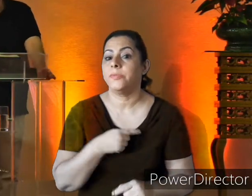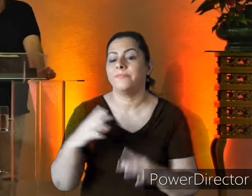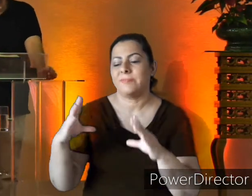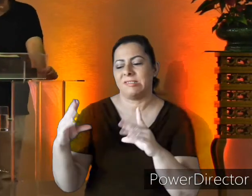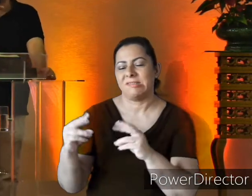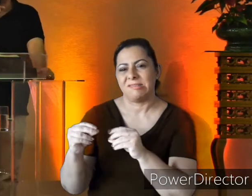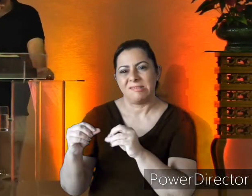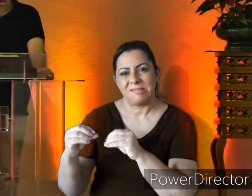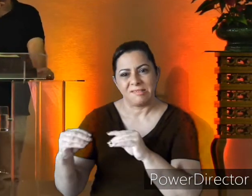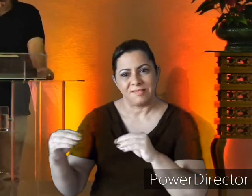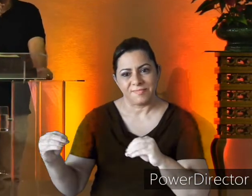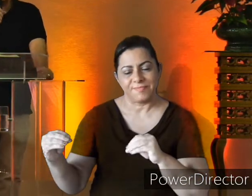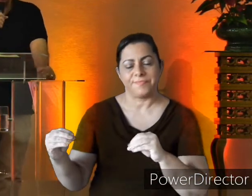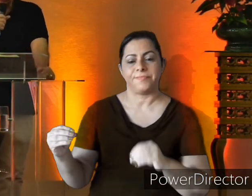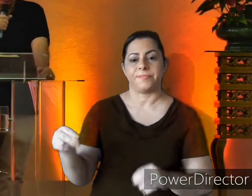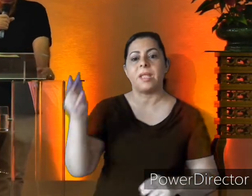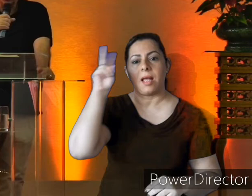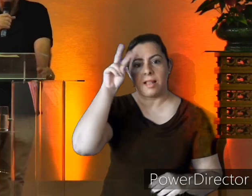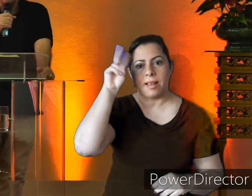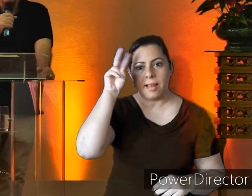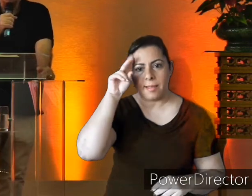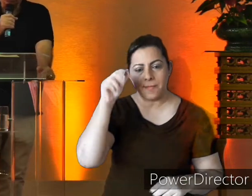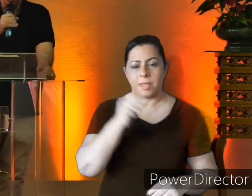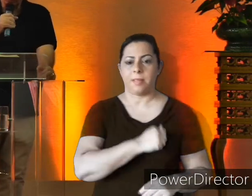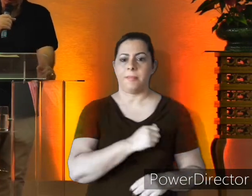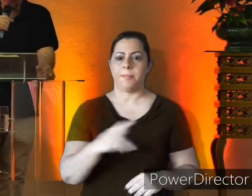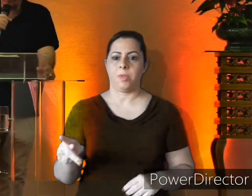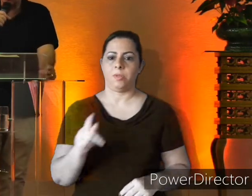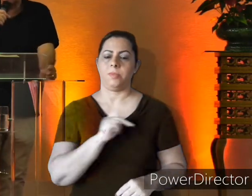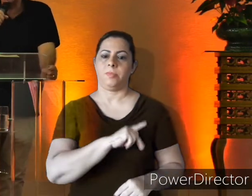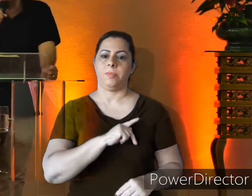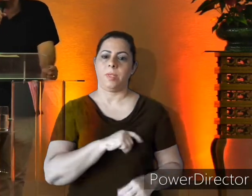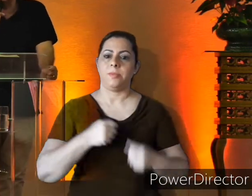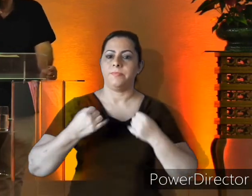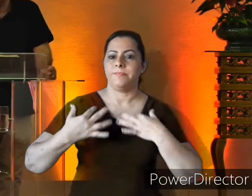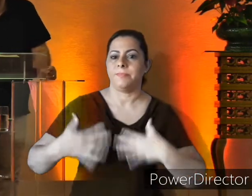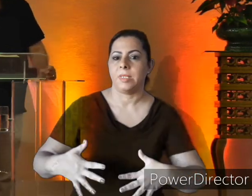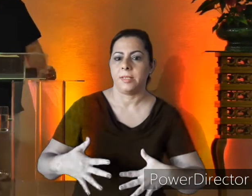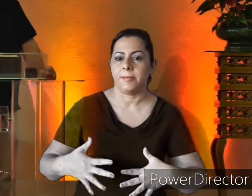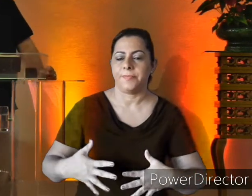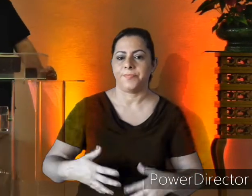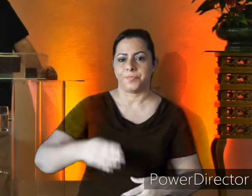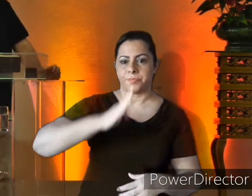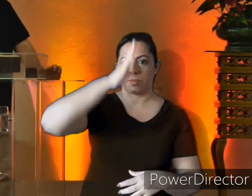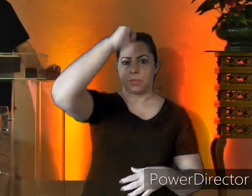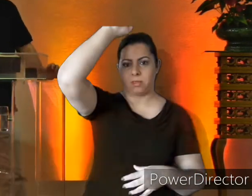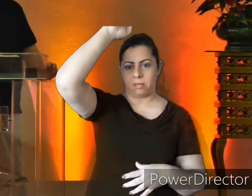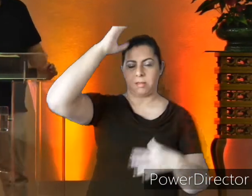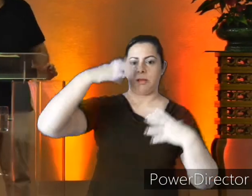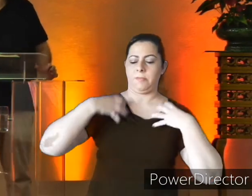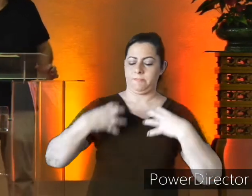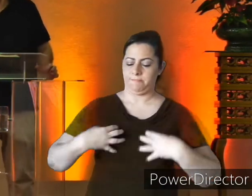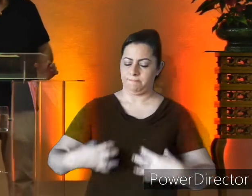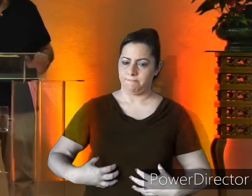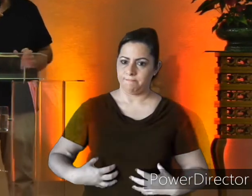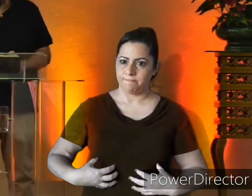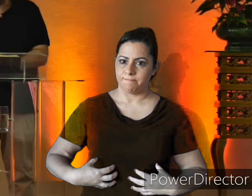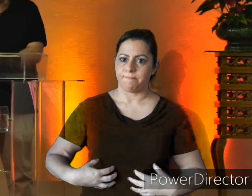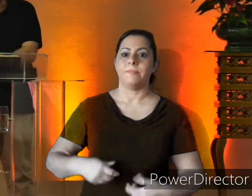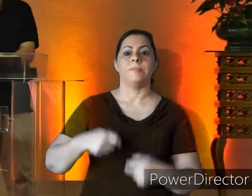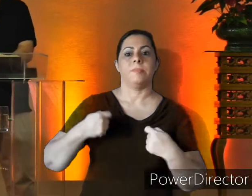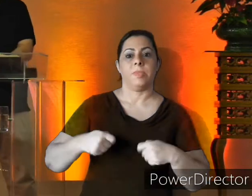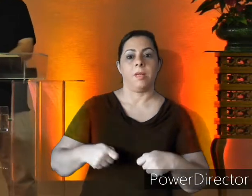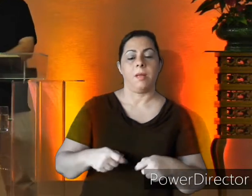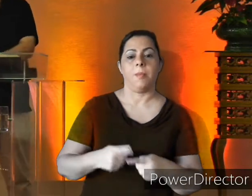toda a armadura de Deus, ele continua dizendo, para que possamos ficar firmes quando vier o dia mau. O dia mau